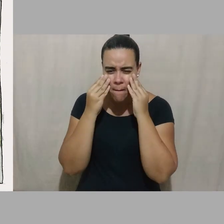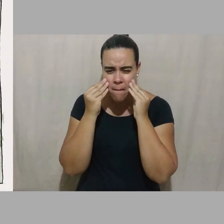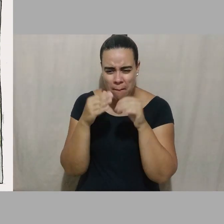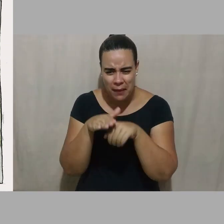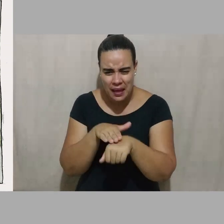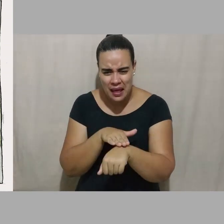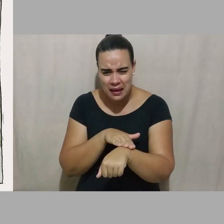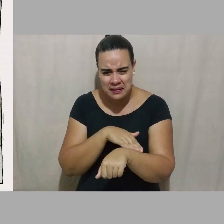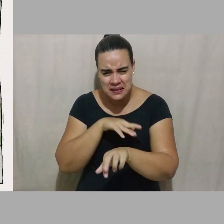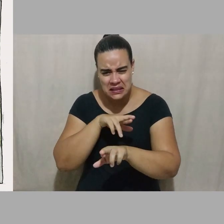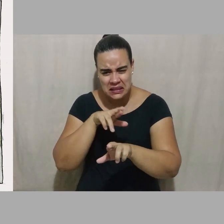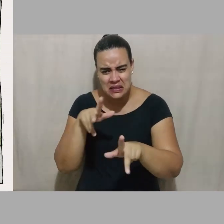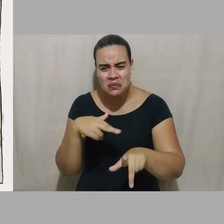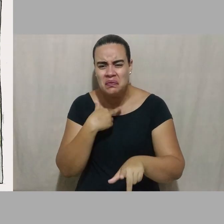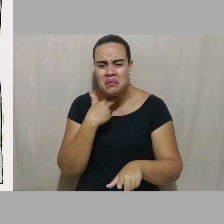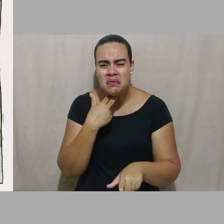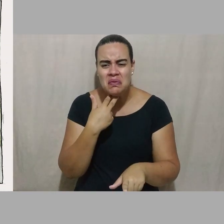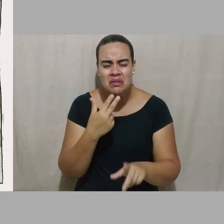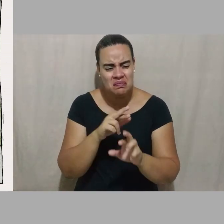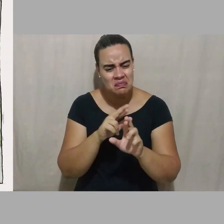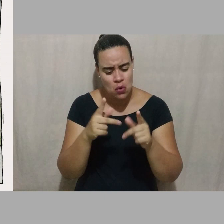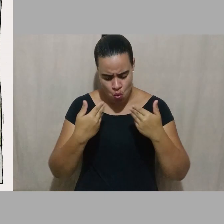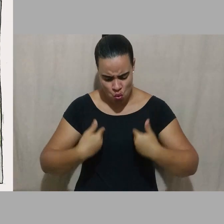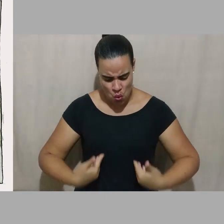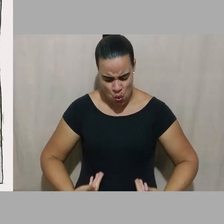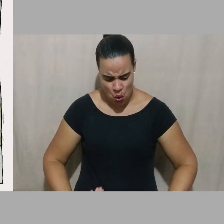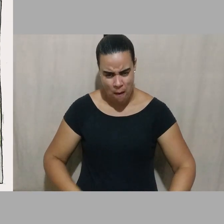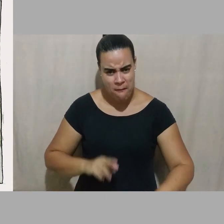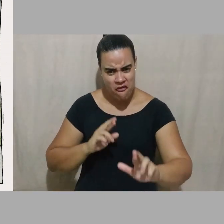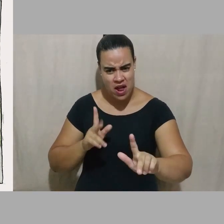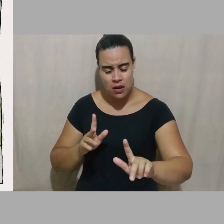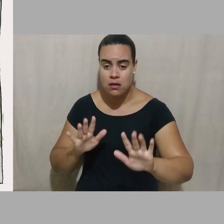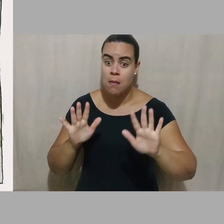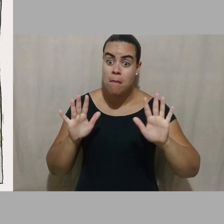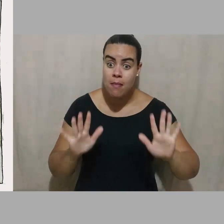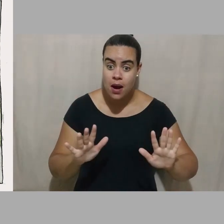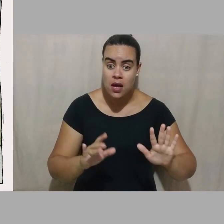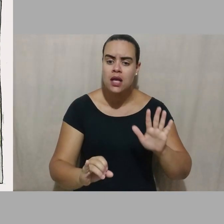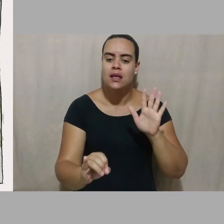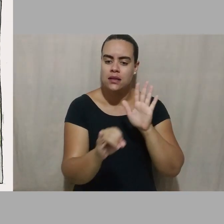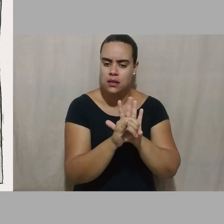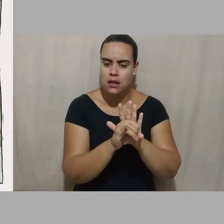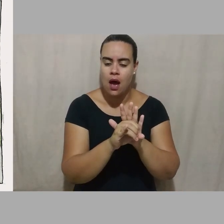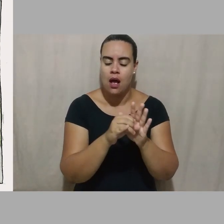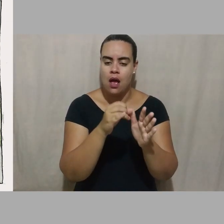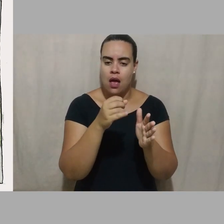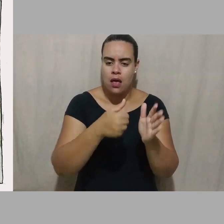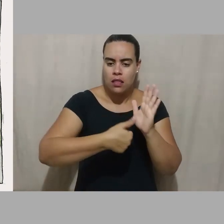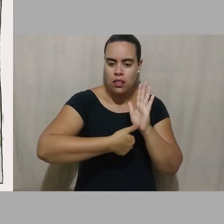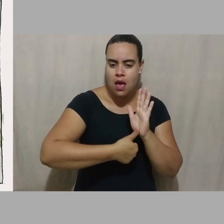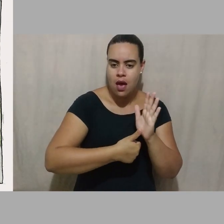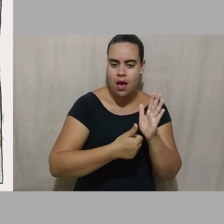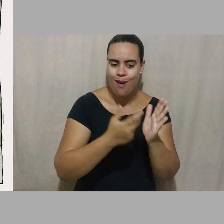subitamente diferente, mas por mais severas que tivessem sido as transformações no seu corpo, a sua identidade jamais seria contestada, da